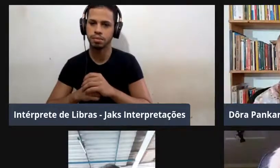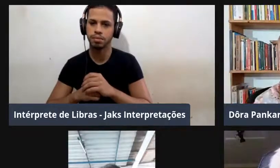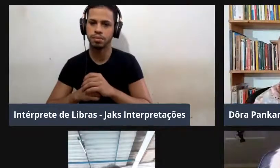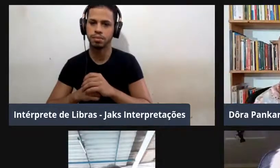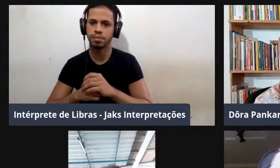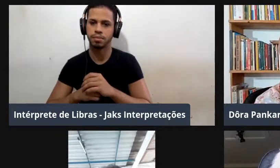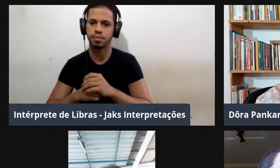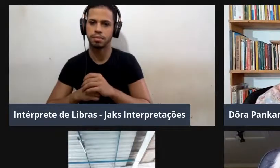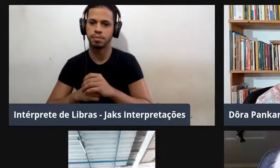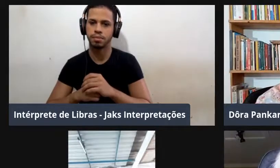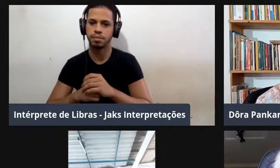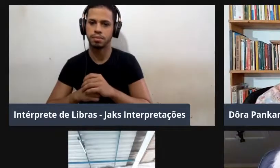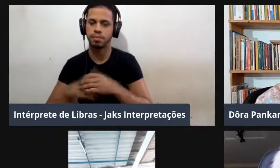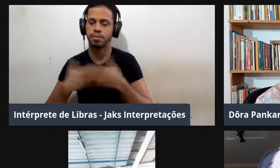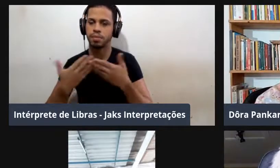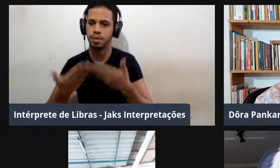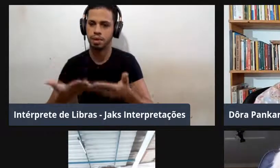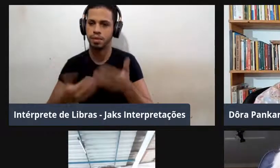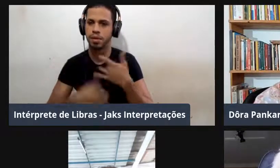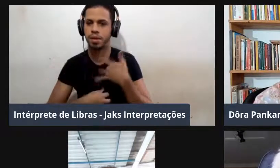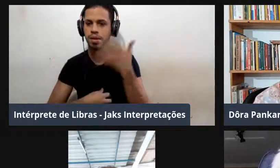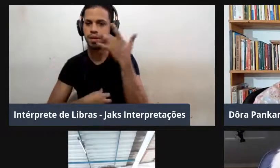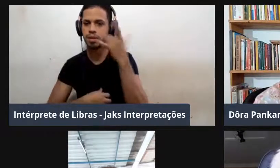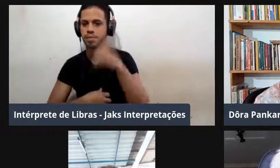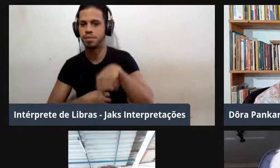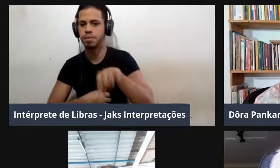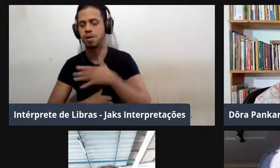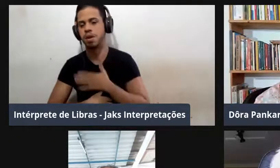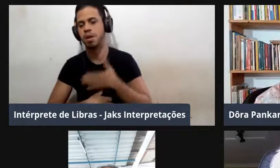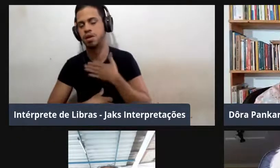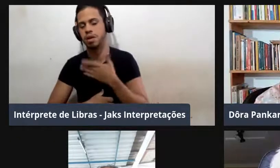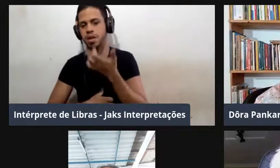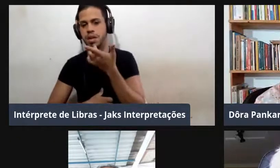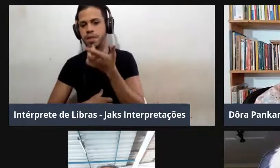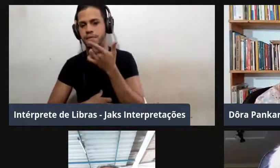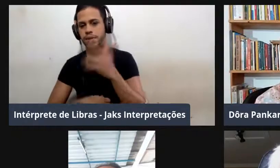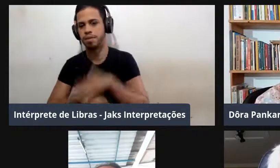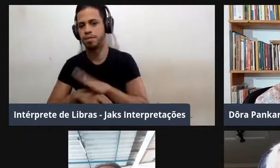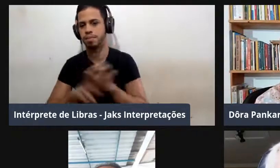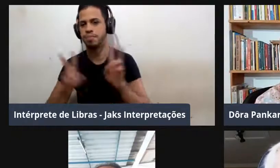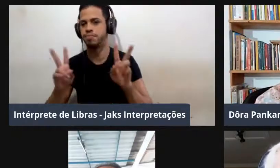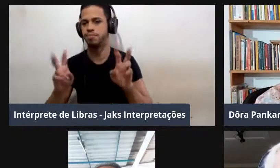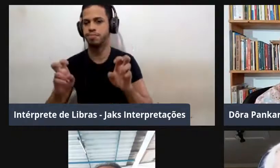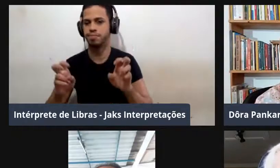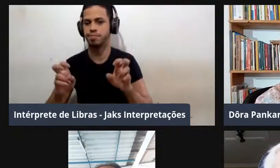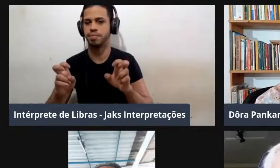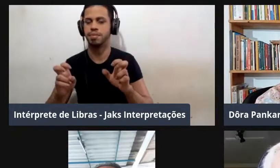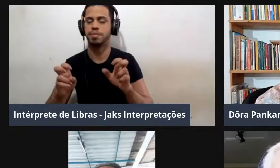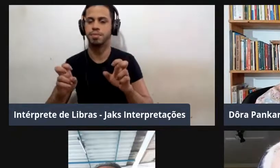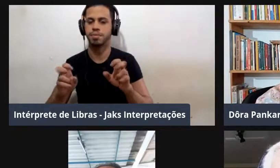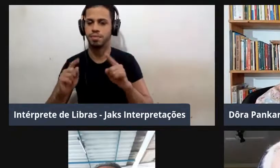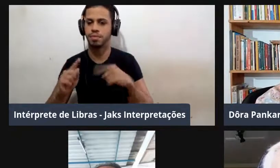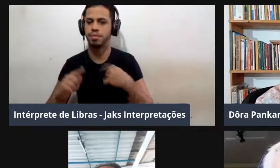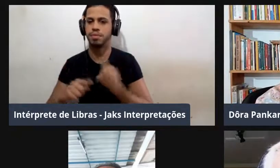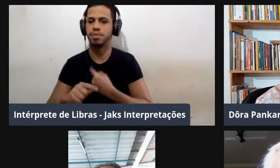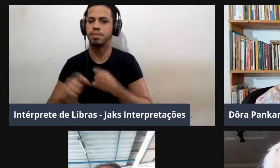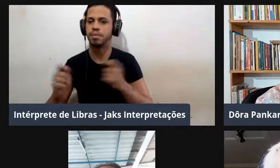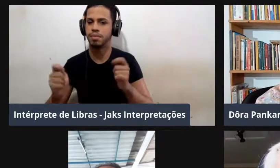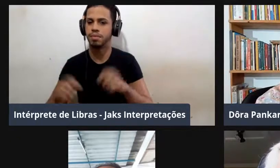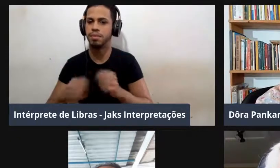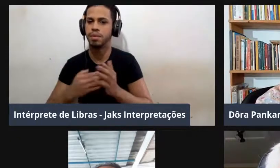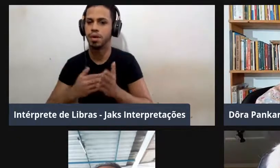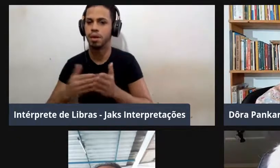Então, eu não sei se vocês gostariam de falar um pouco mais sobre isso. Eu acho que a gente podia começar a dar